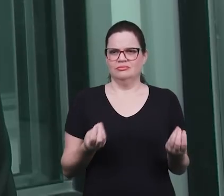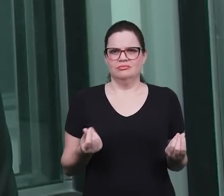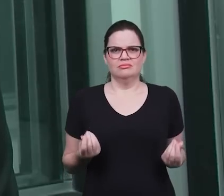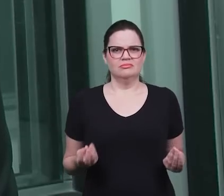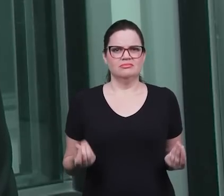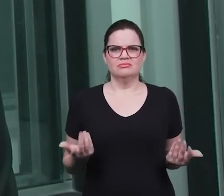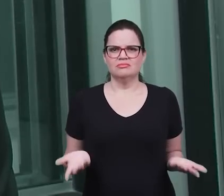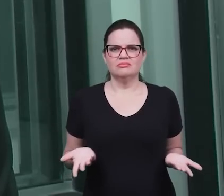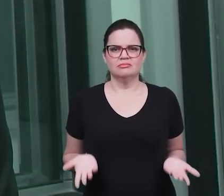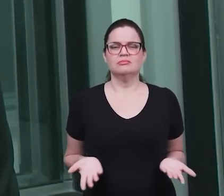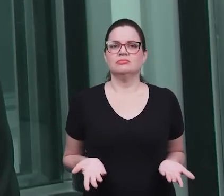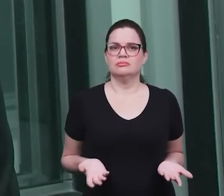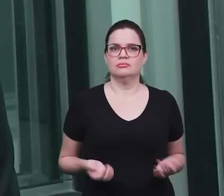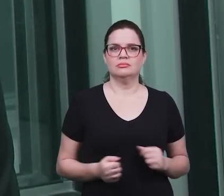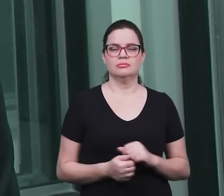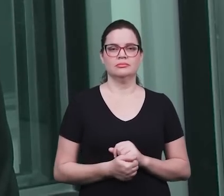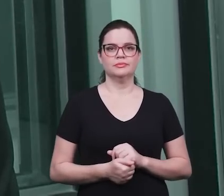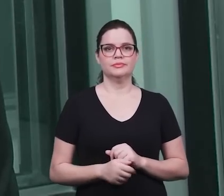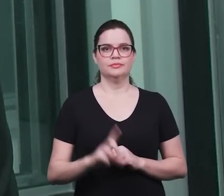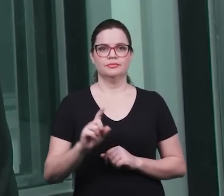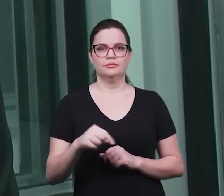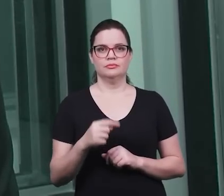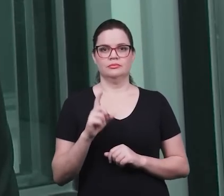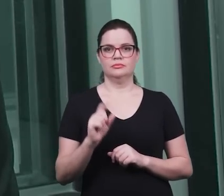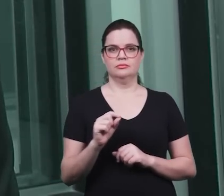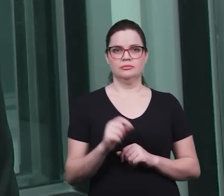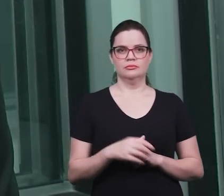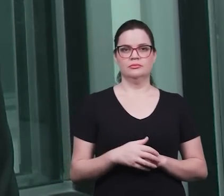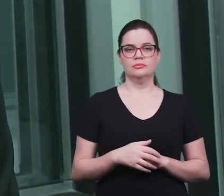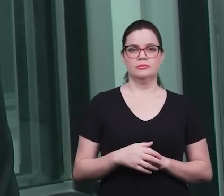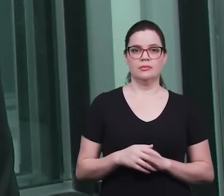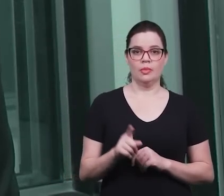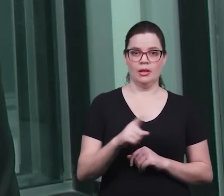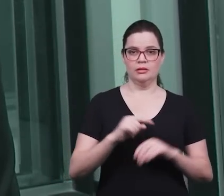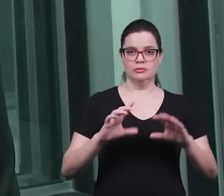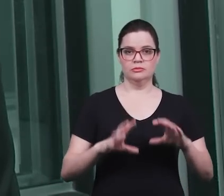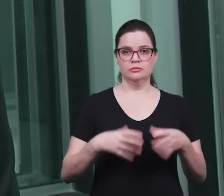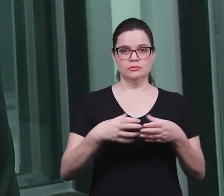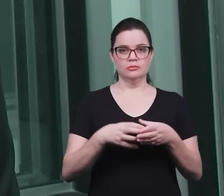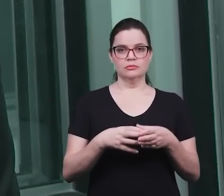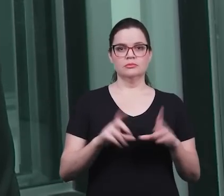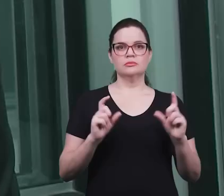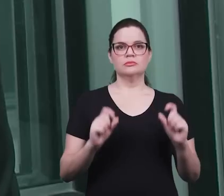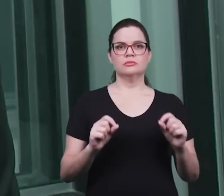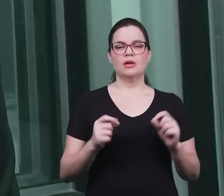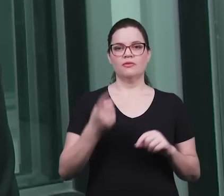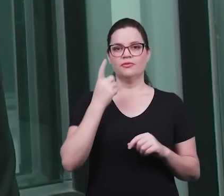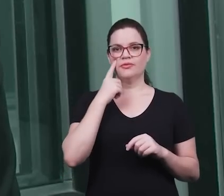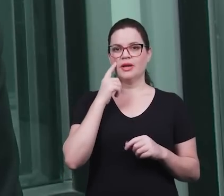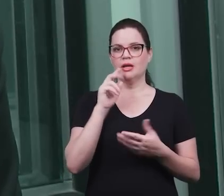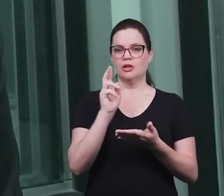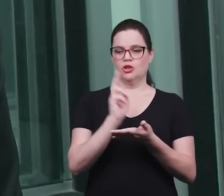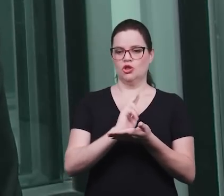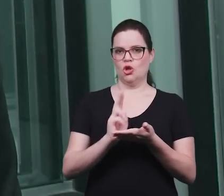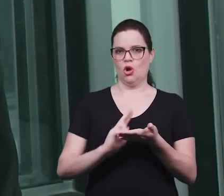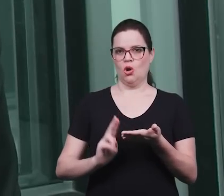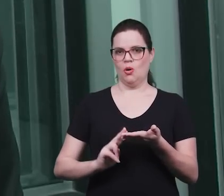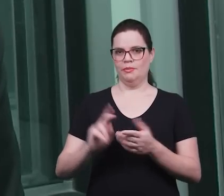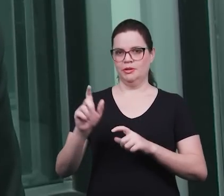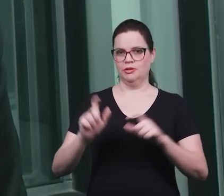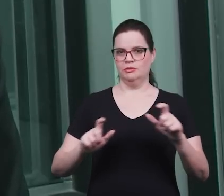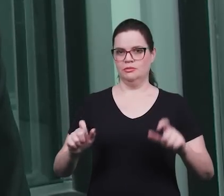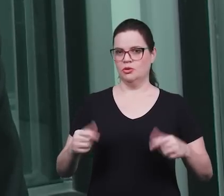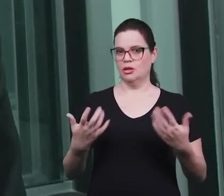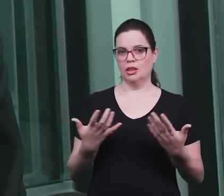cabeça. E em um momento eles se sentiram confortáveis para pegar o nome das pessoas que não queriam